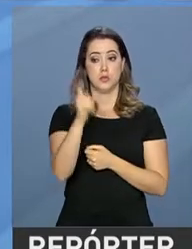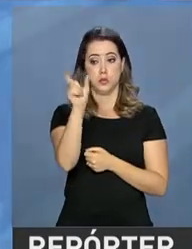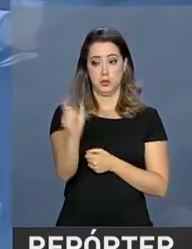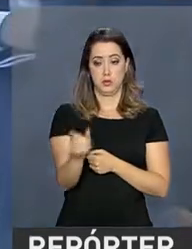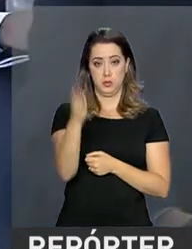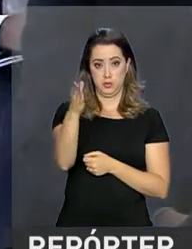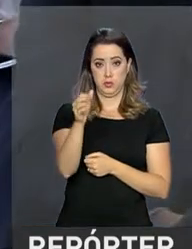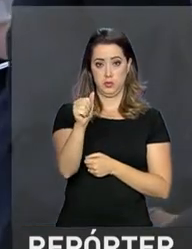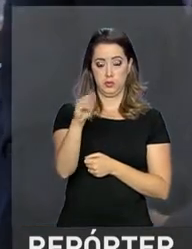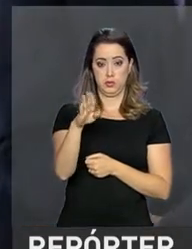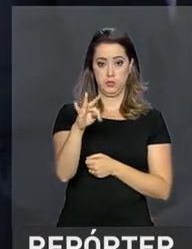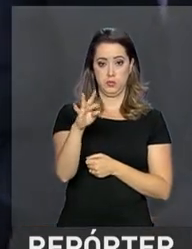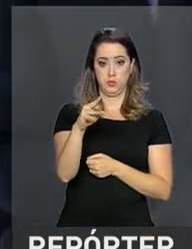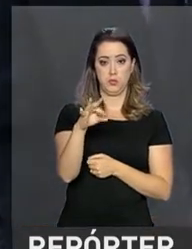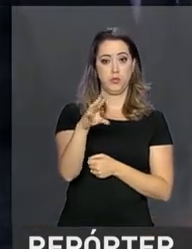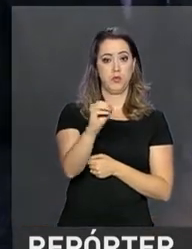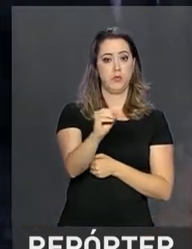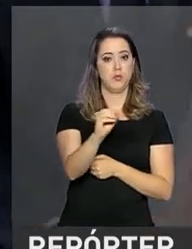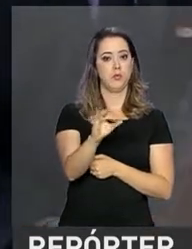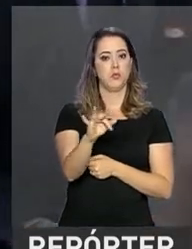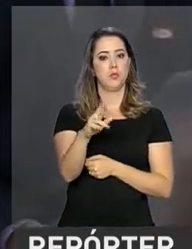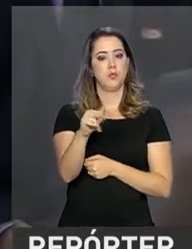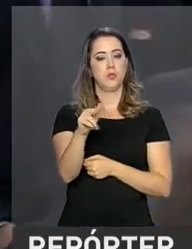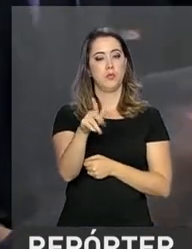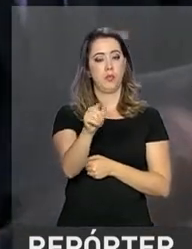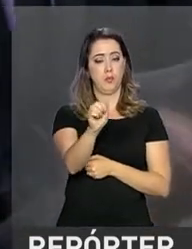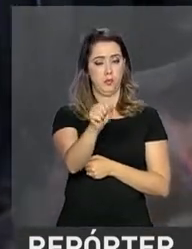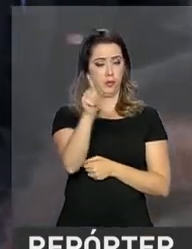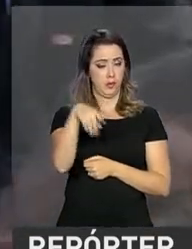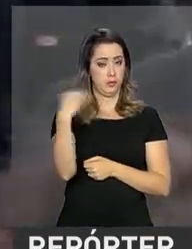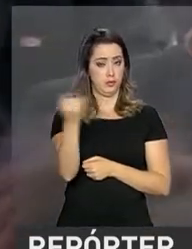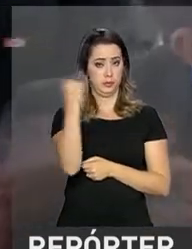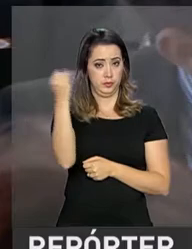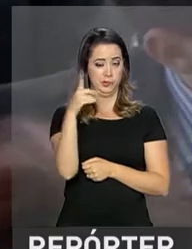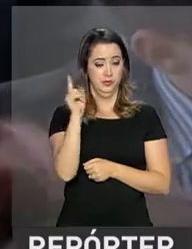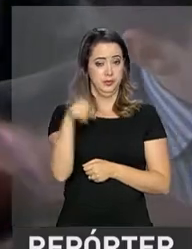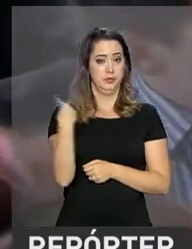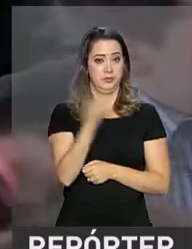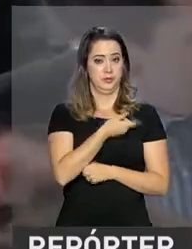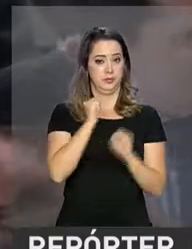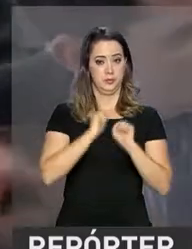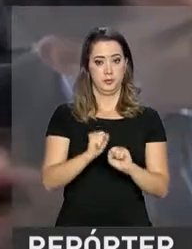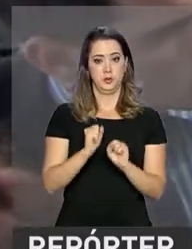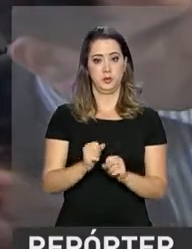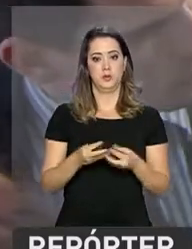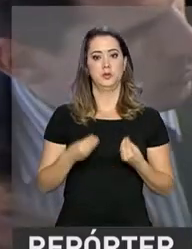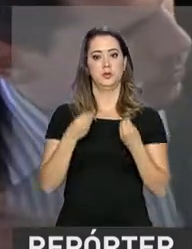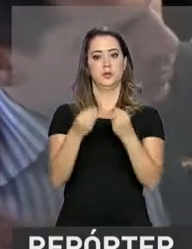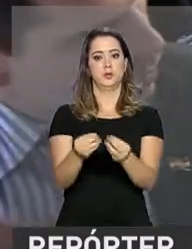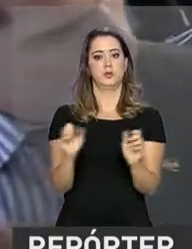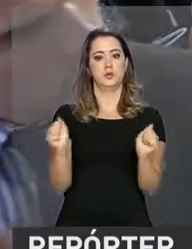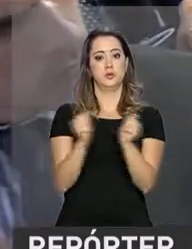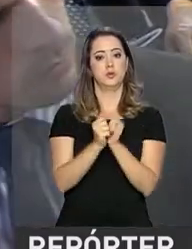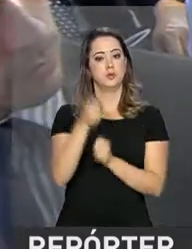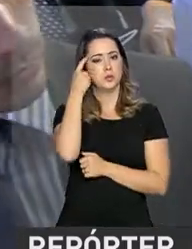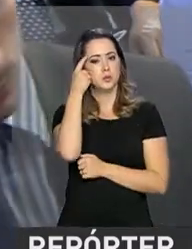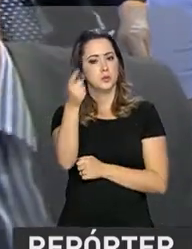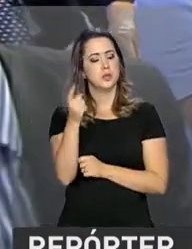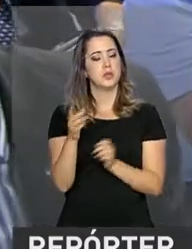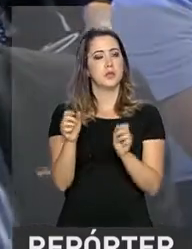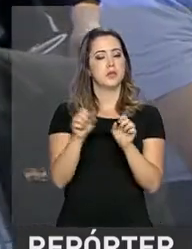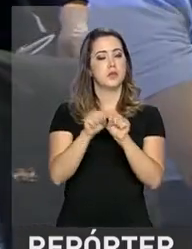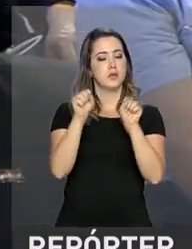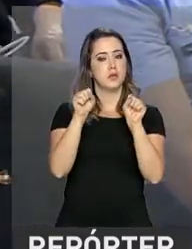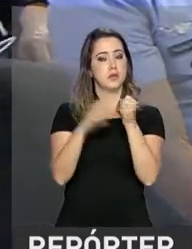deputado alberto fraga isso é importantíssimo porque nós vamos poder colocar juntos e pensar segurança pública dentro de um programa